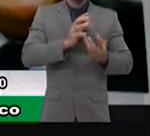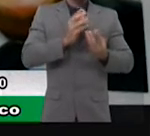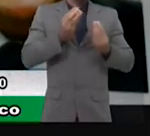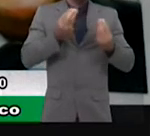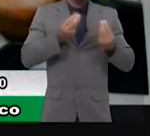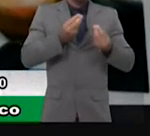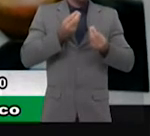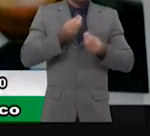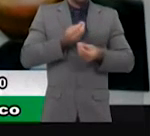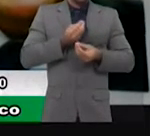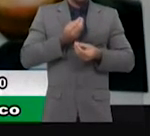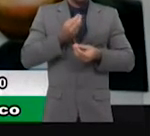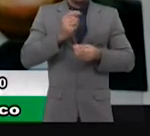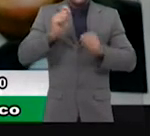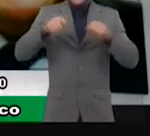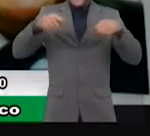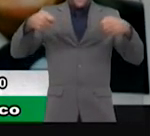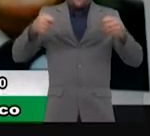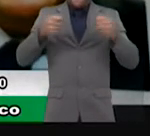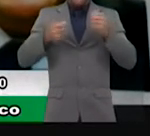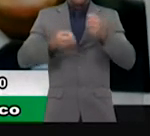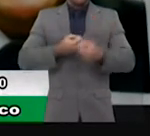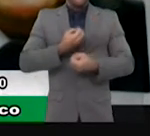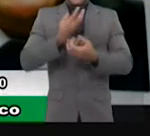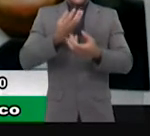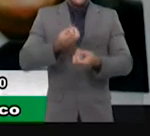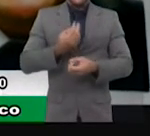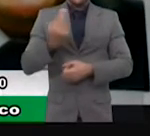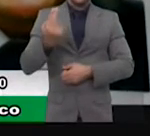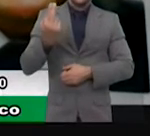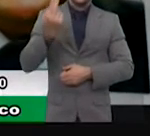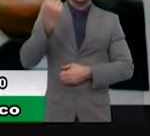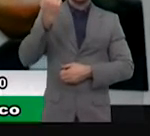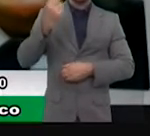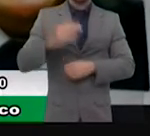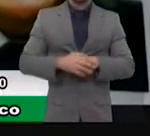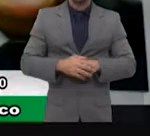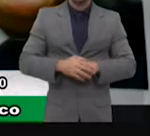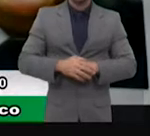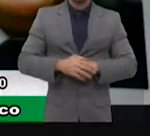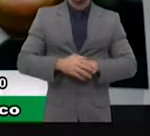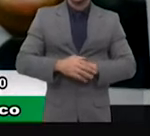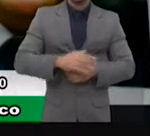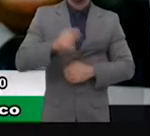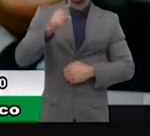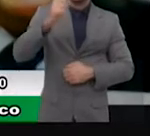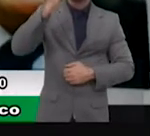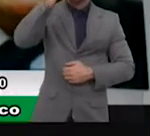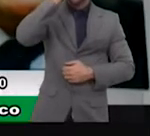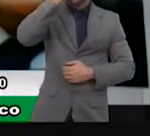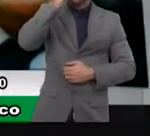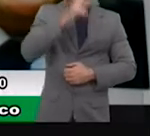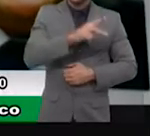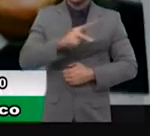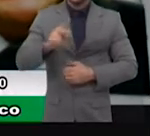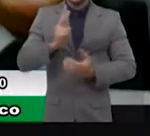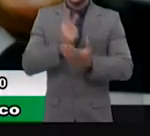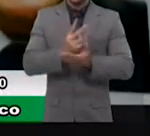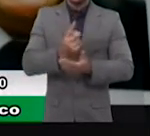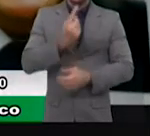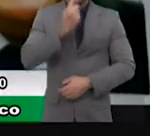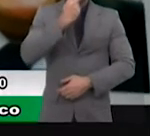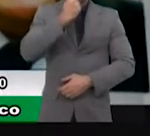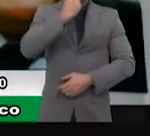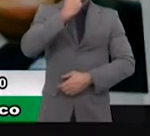sei que Vossa Excelência também sabe do que eu estou falando, sabe do carinho, Vossa Excelência esteve mais próximo. Aqui entre